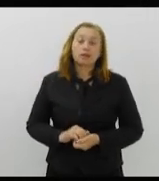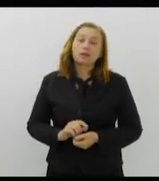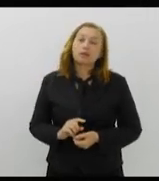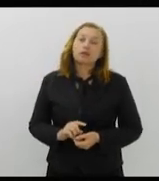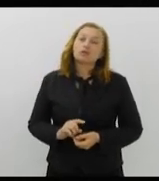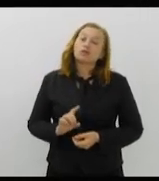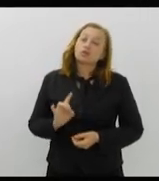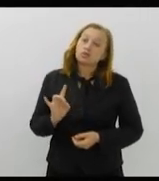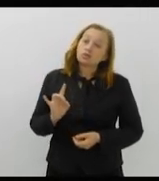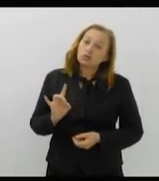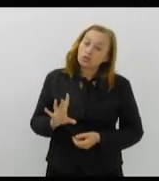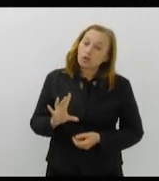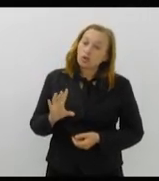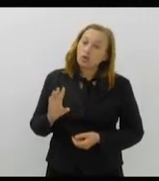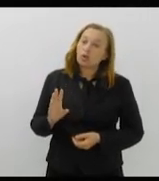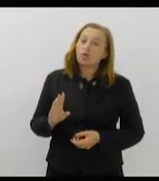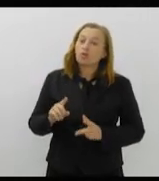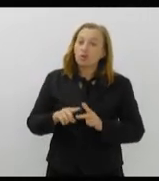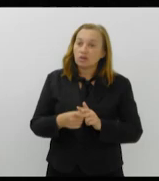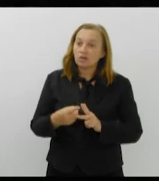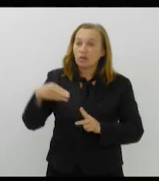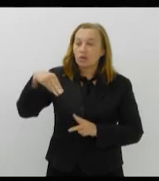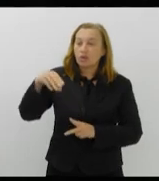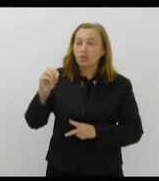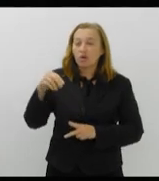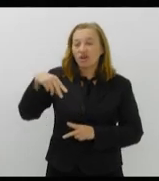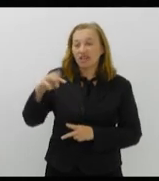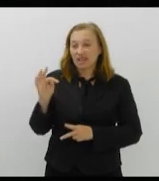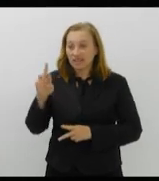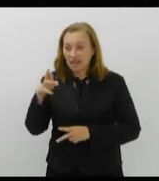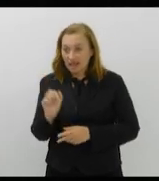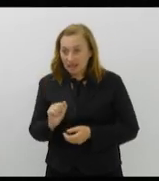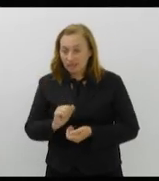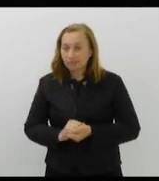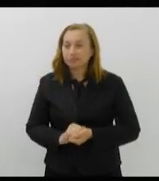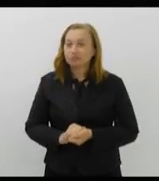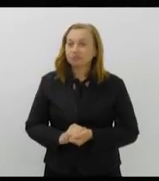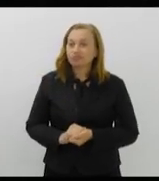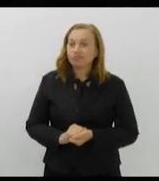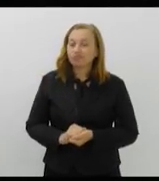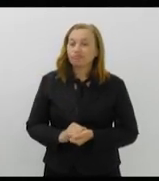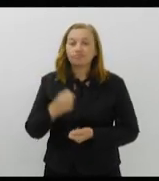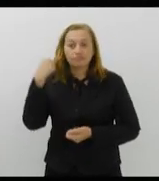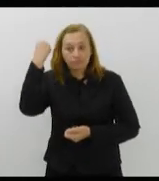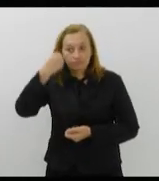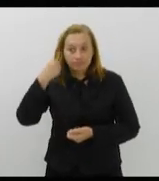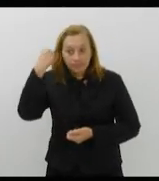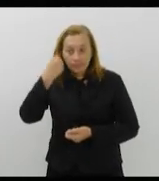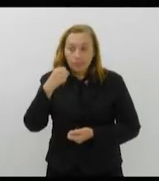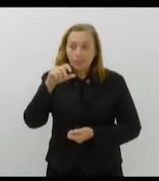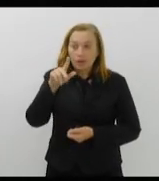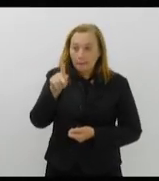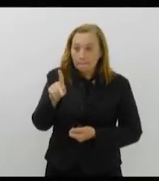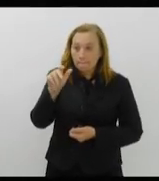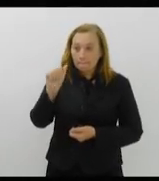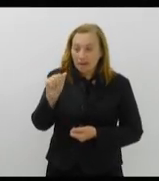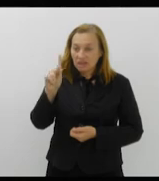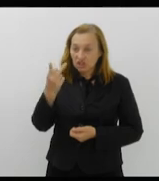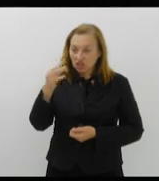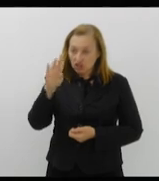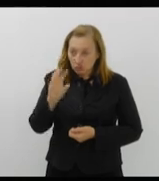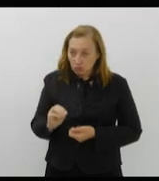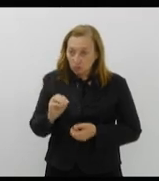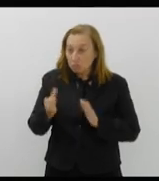correção monetária e o senador Pacheco faz a seguinte